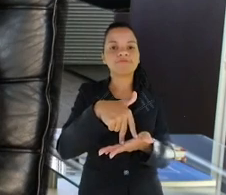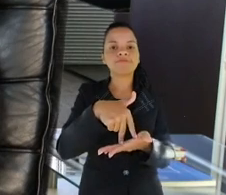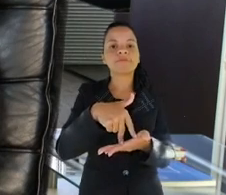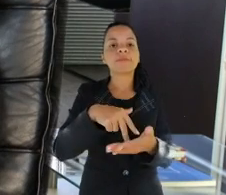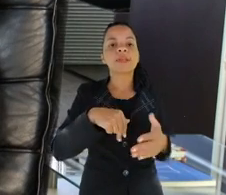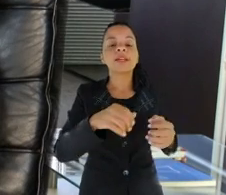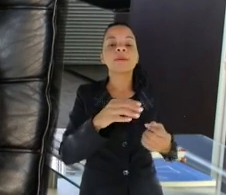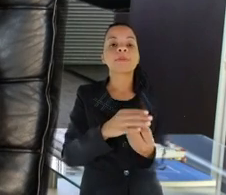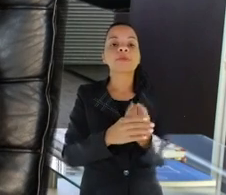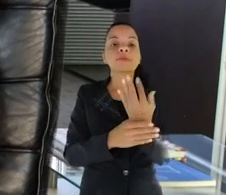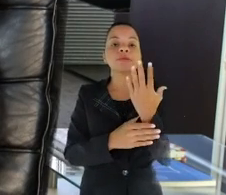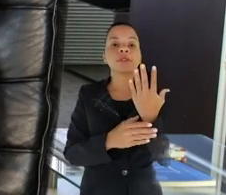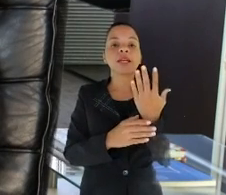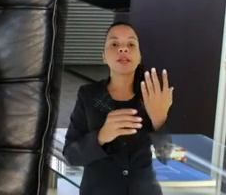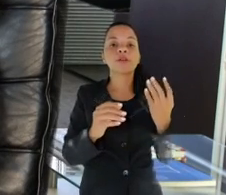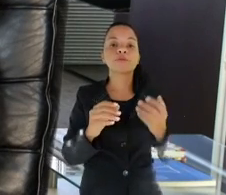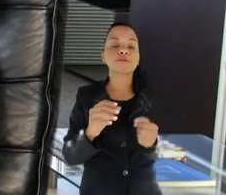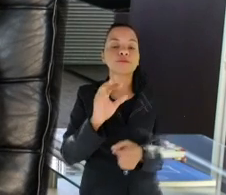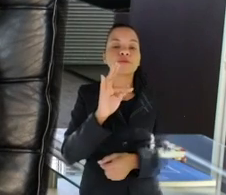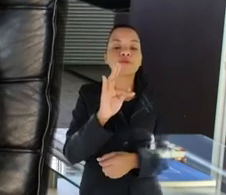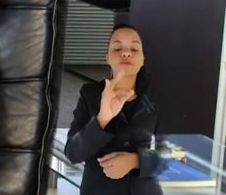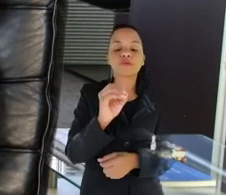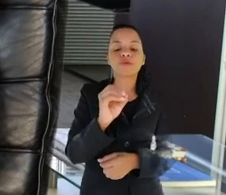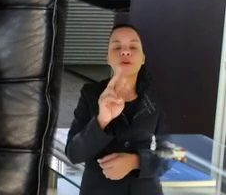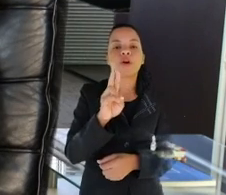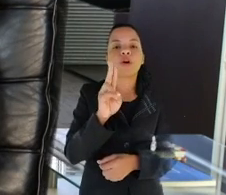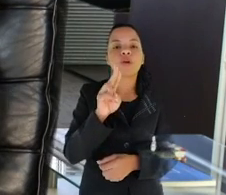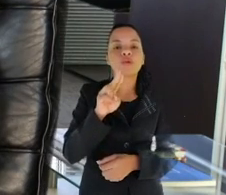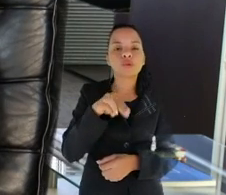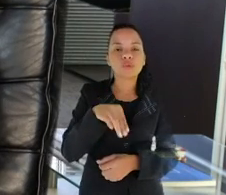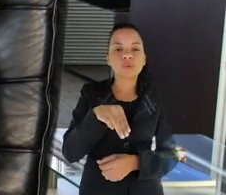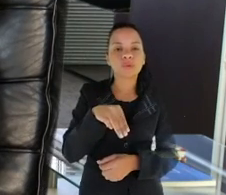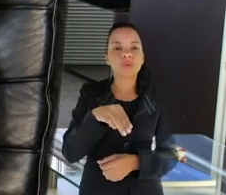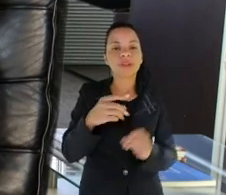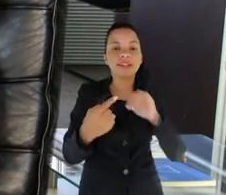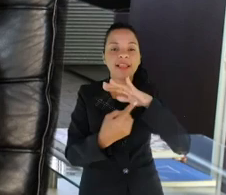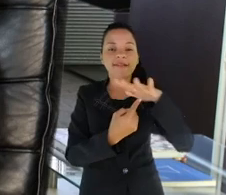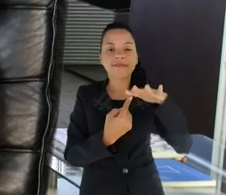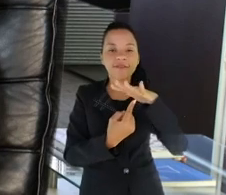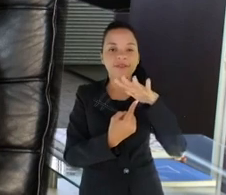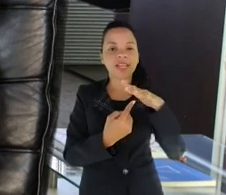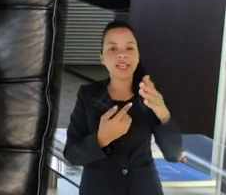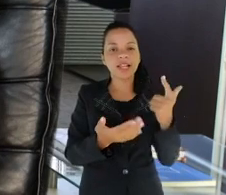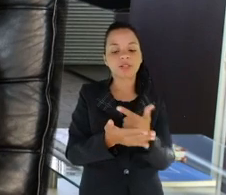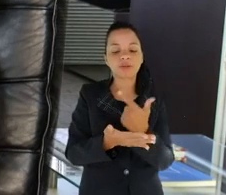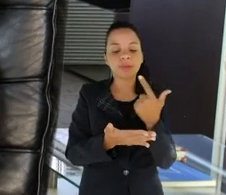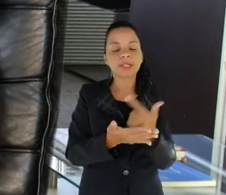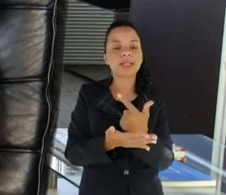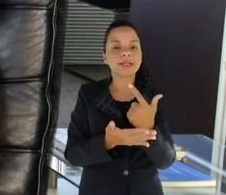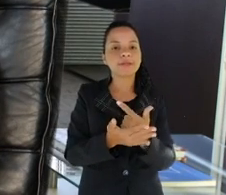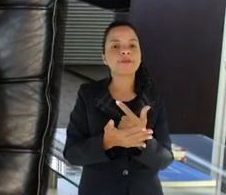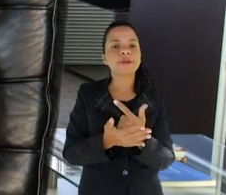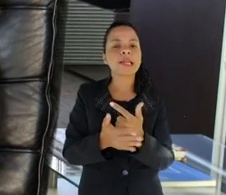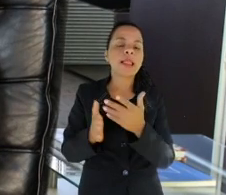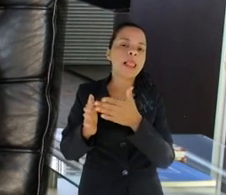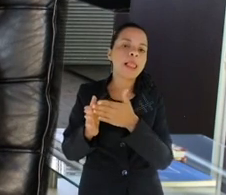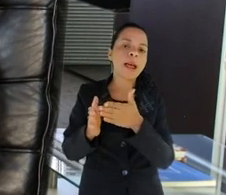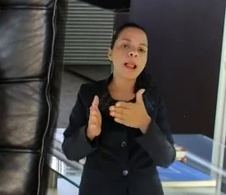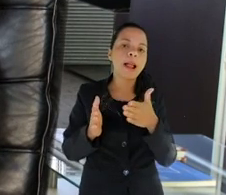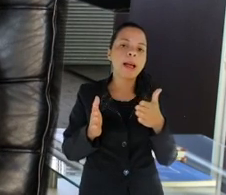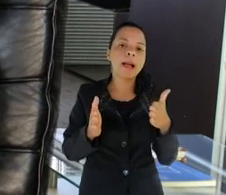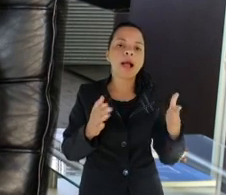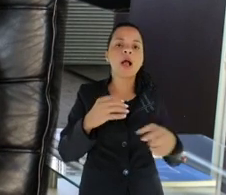Feira do Livro de Brasília do mesmo ano, e de lá para cá esse mapeamento acontece a cada